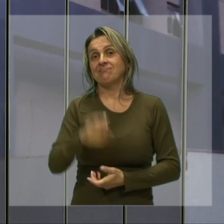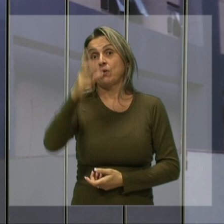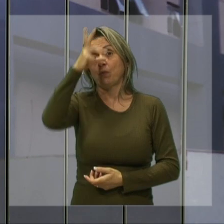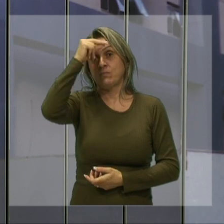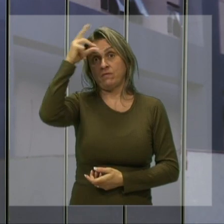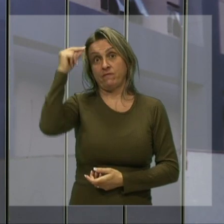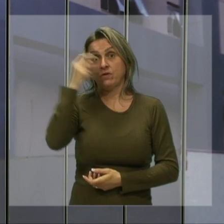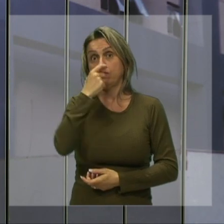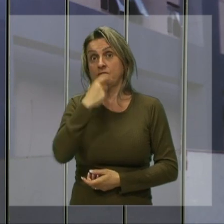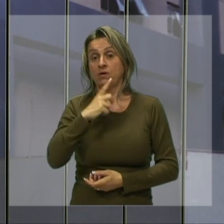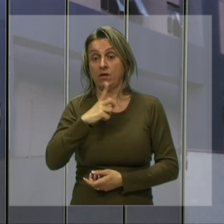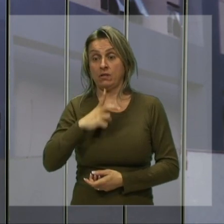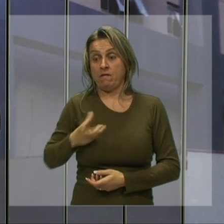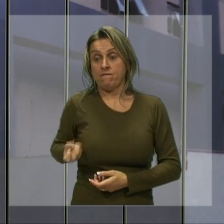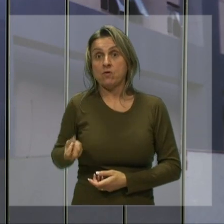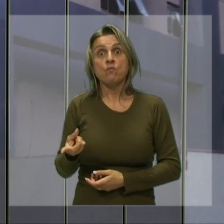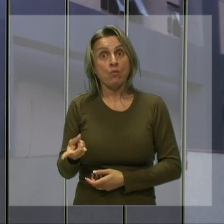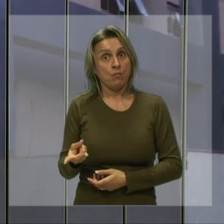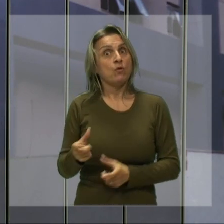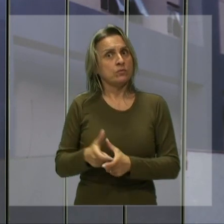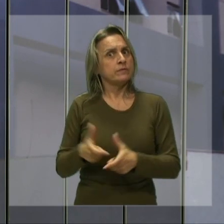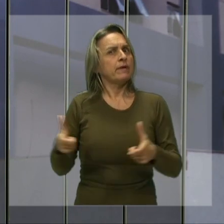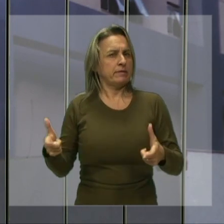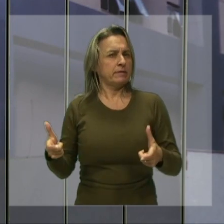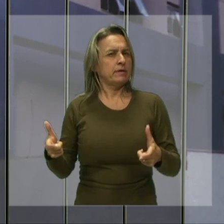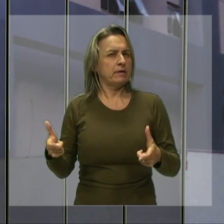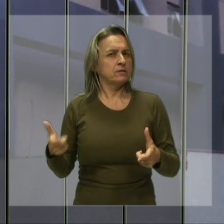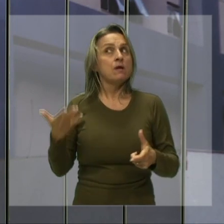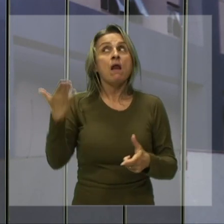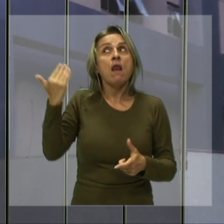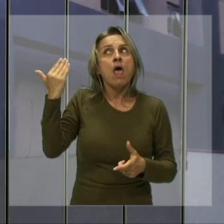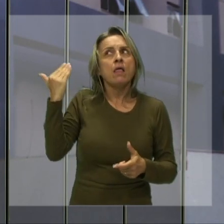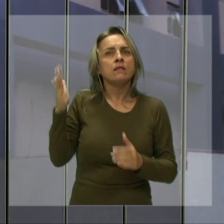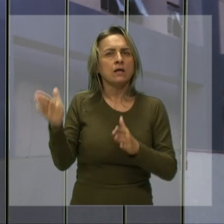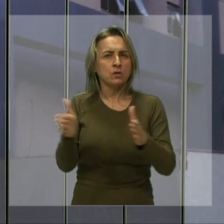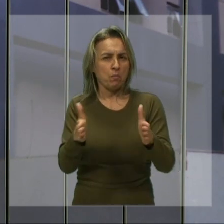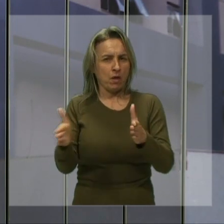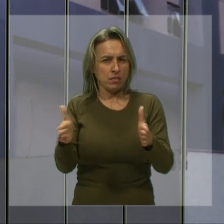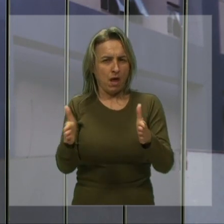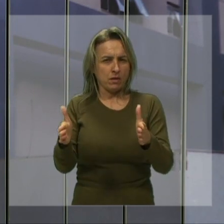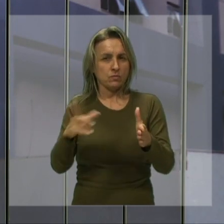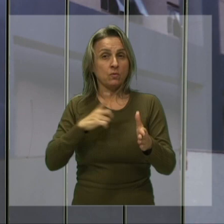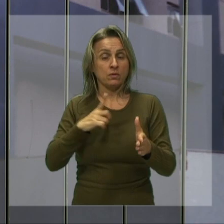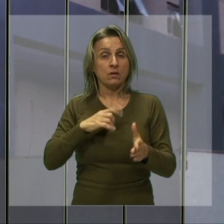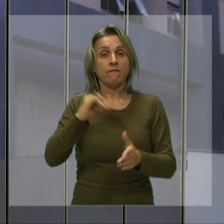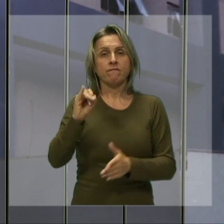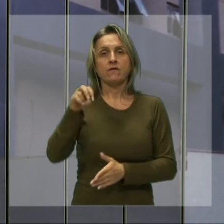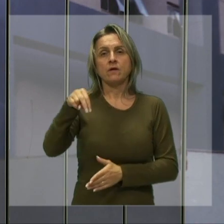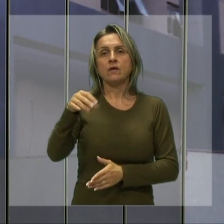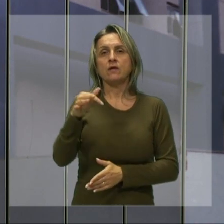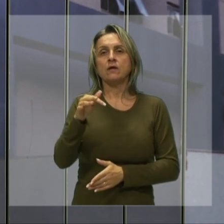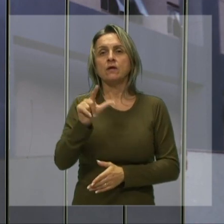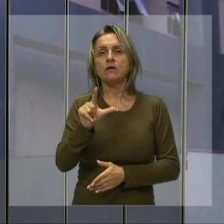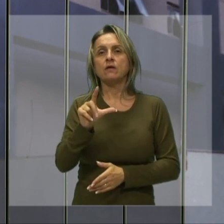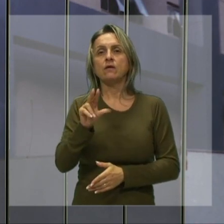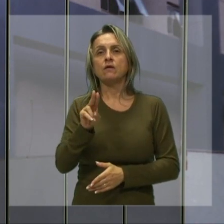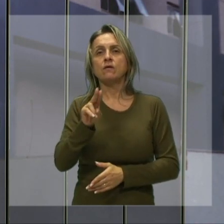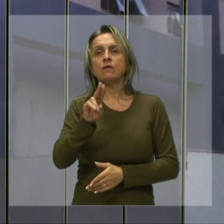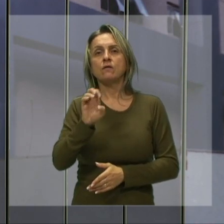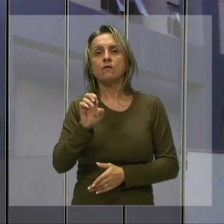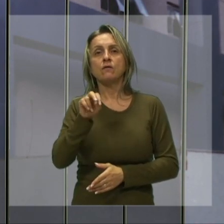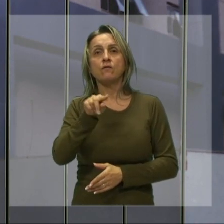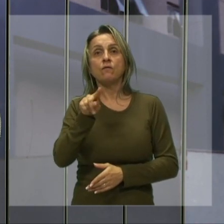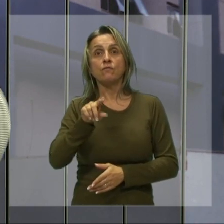oportunidade, quando lá no mandato dele teve a Operação Influenza, que eles quase foram presos. Depois ele teve